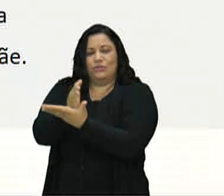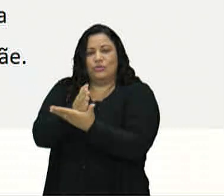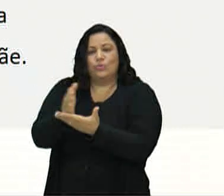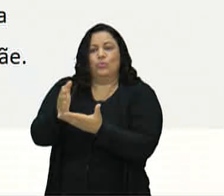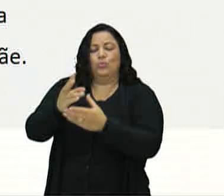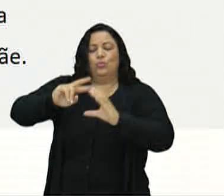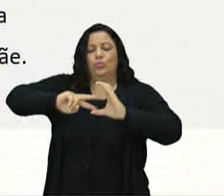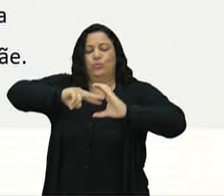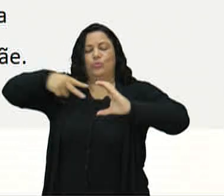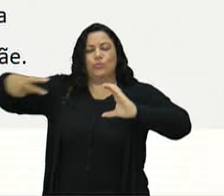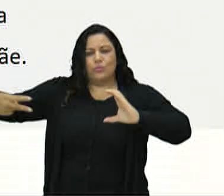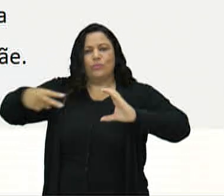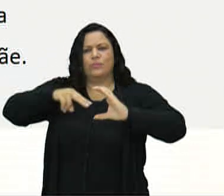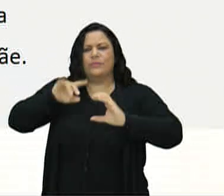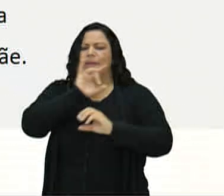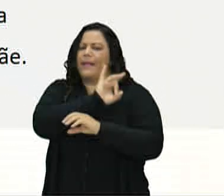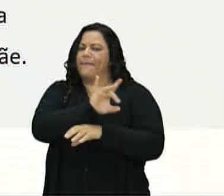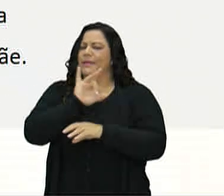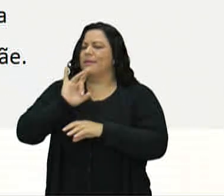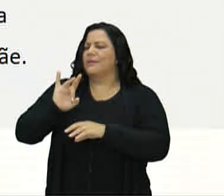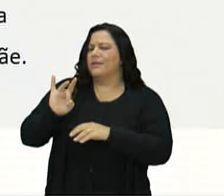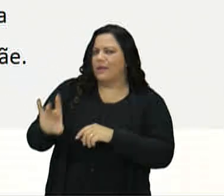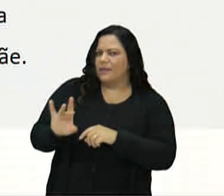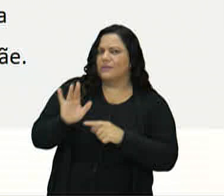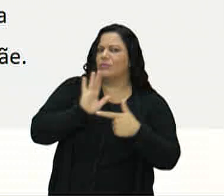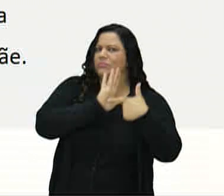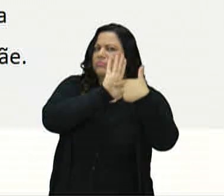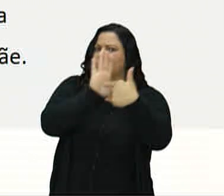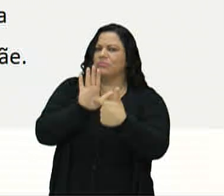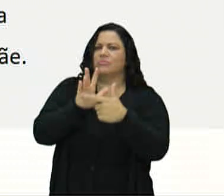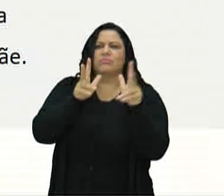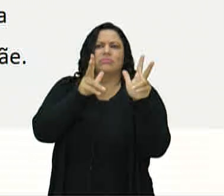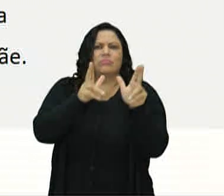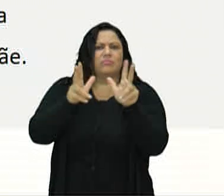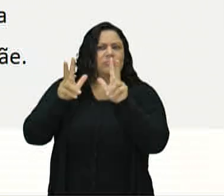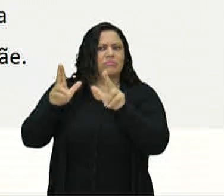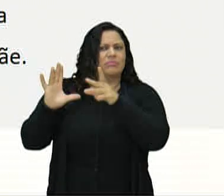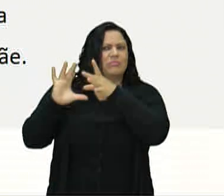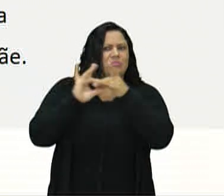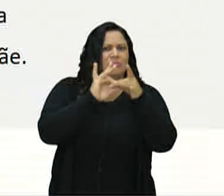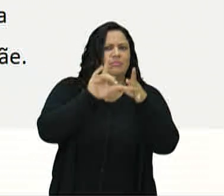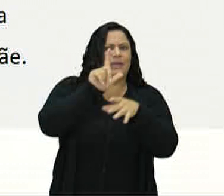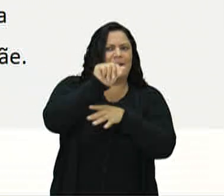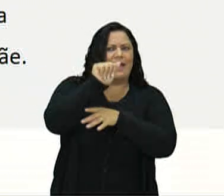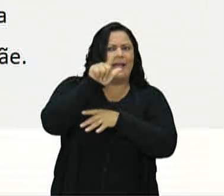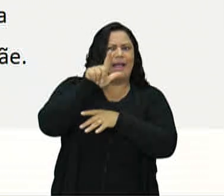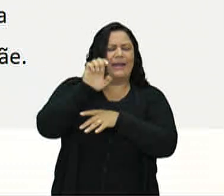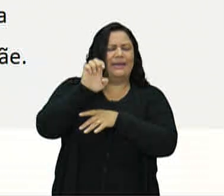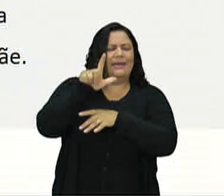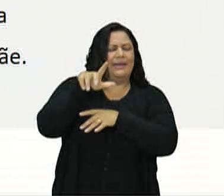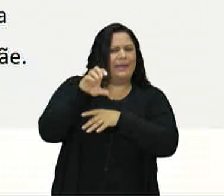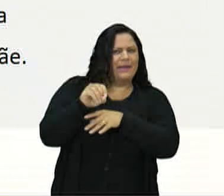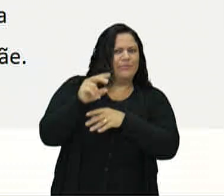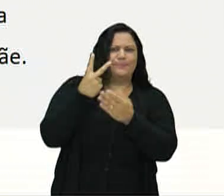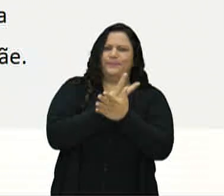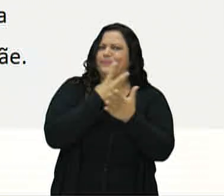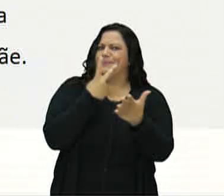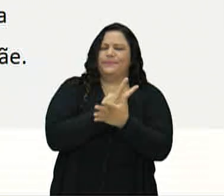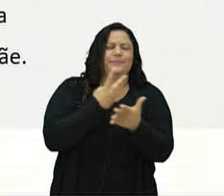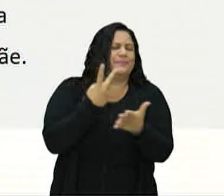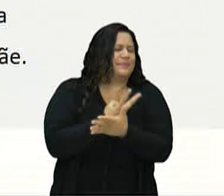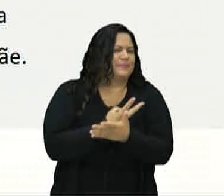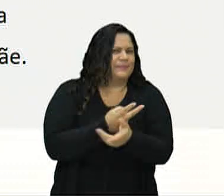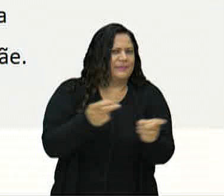Mas, ainda assim, cada uma delas apresenta os mesmos alelos. Errado. Lembra que tem a troca